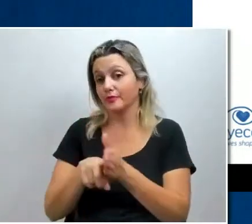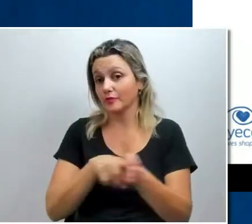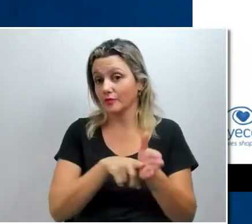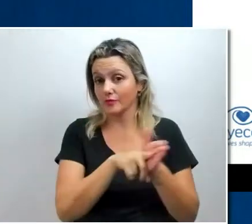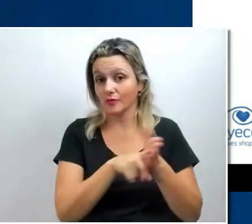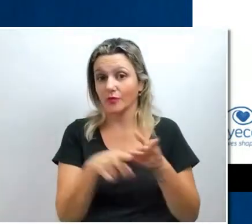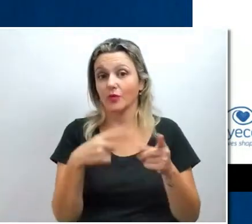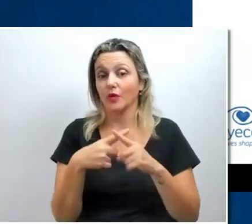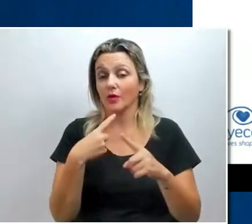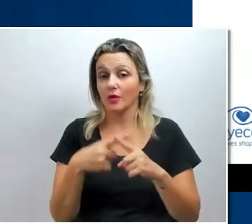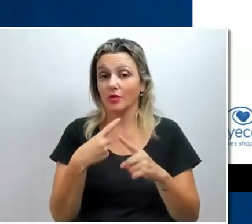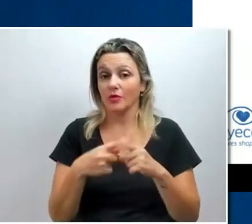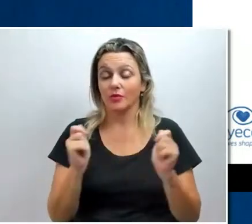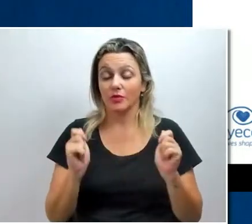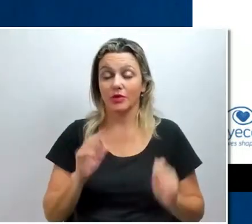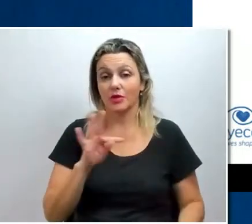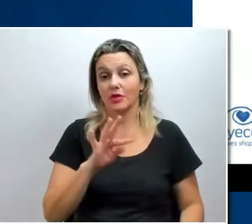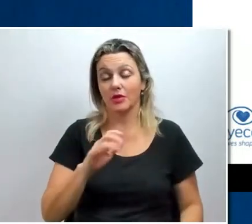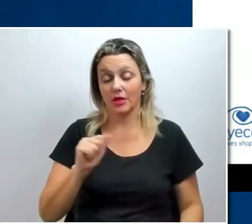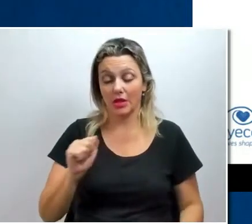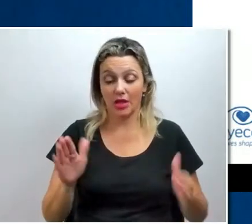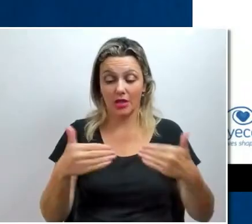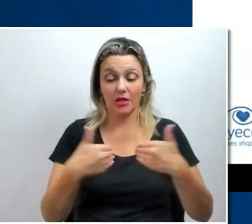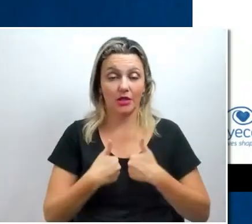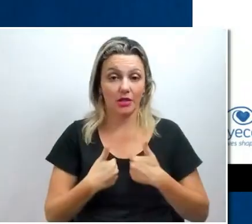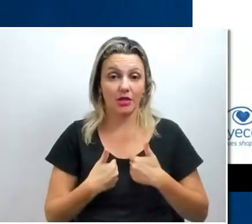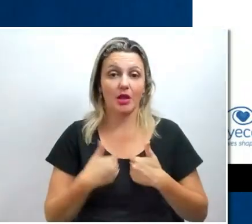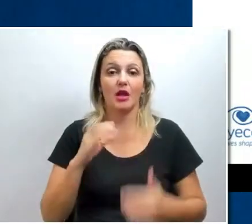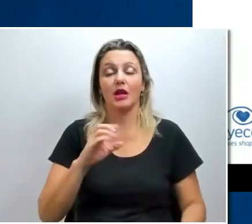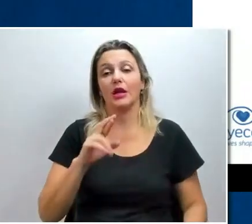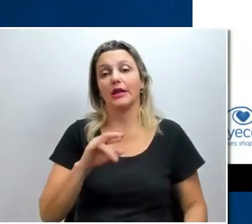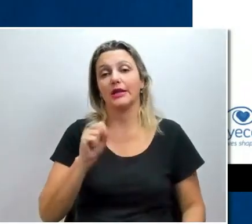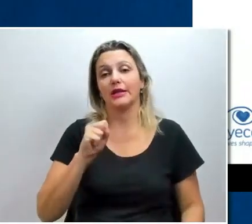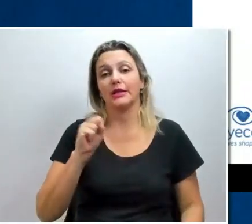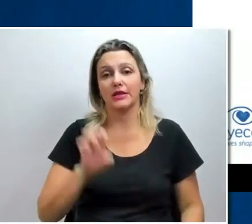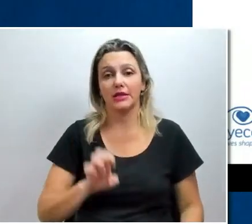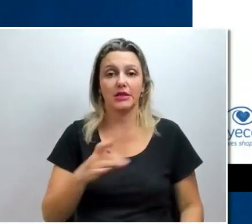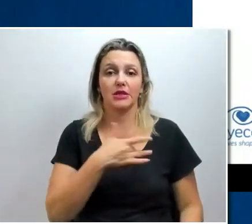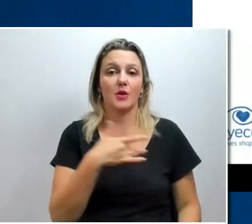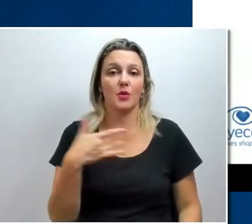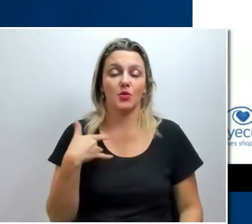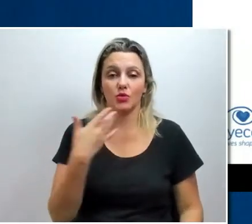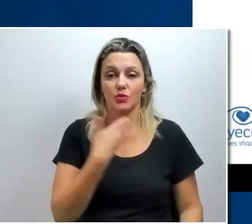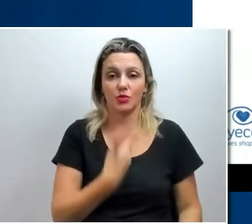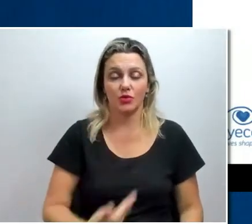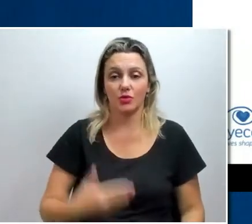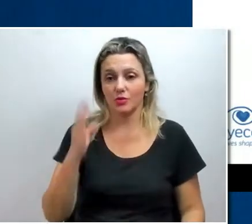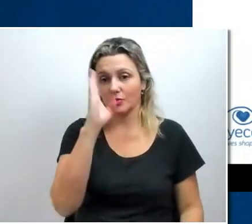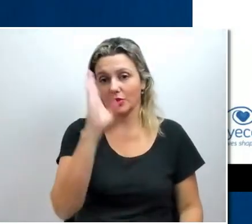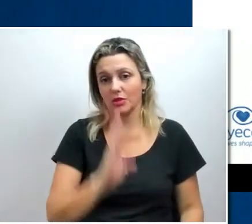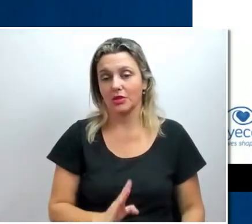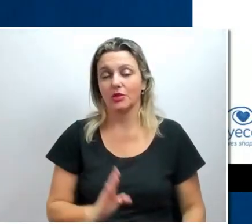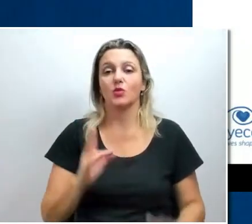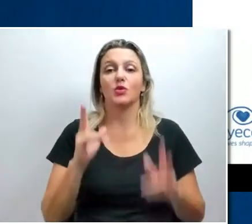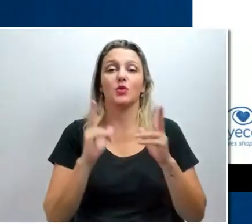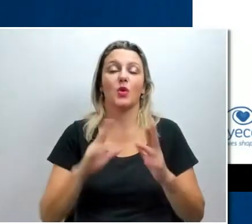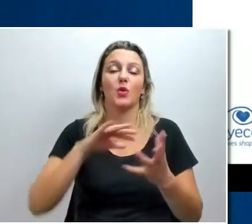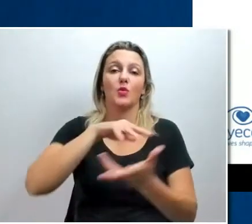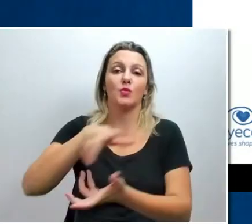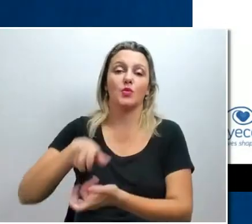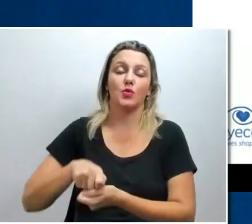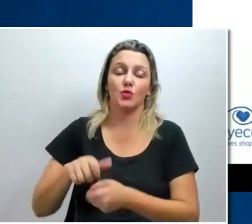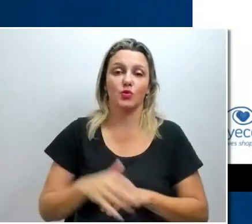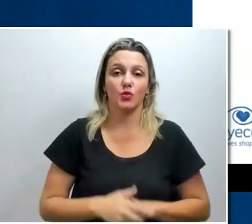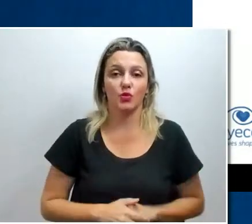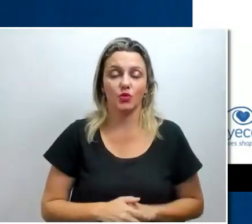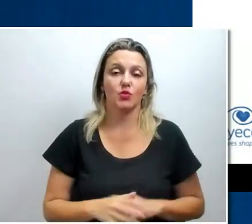o transtorno do espectro do autismo como uma crise de saúde pública no Brasil, assim como é no mundo inteiro. Então, todos os transtornos que